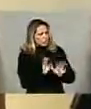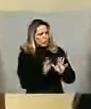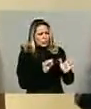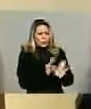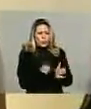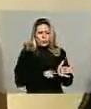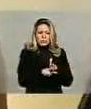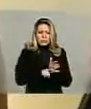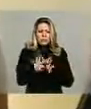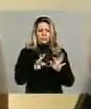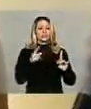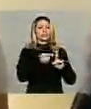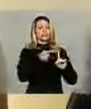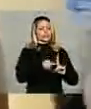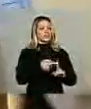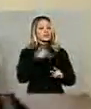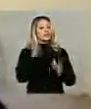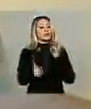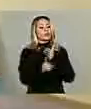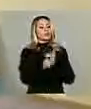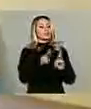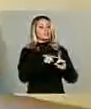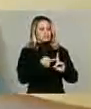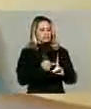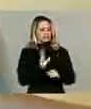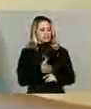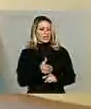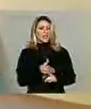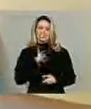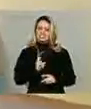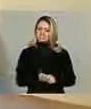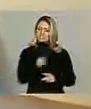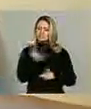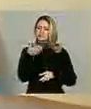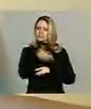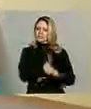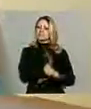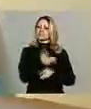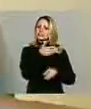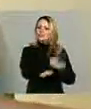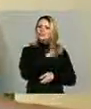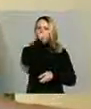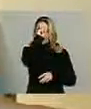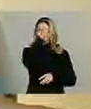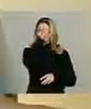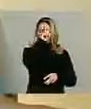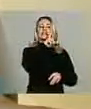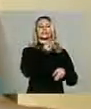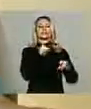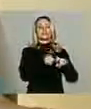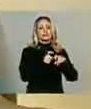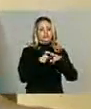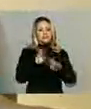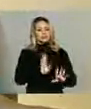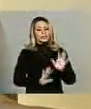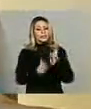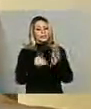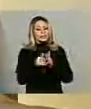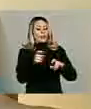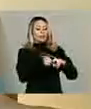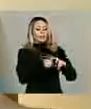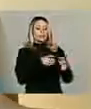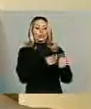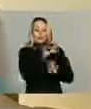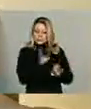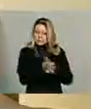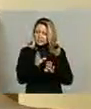consulta médica, desde que você descobriu que estava grávida? Sempre tive em todas as consultas, né, direitinho, seguindo tudo que o médico me indicou,